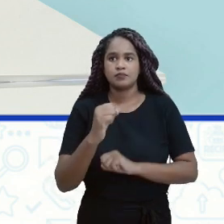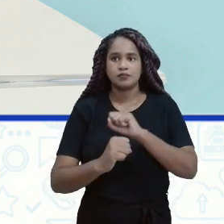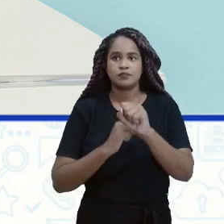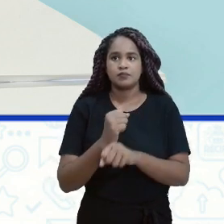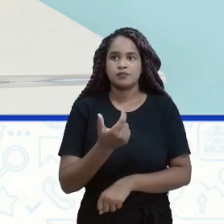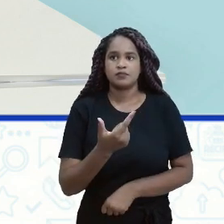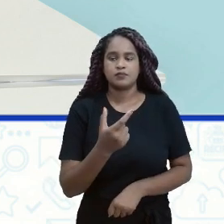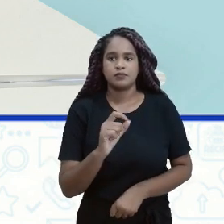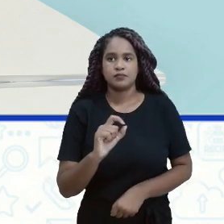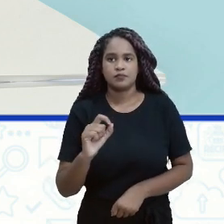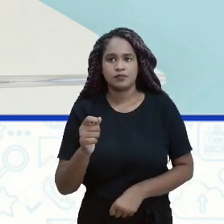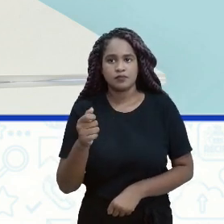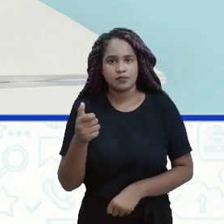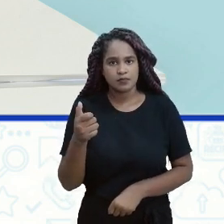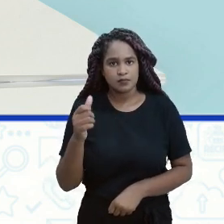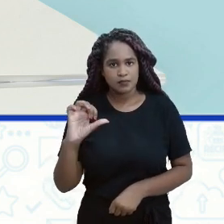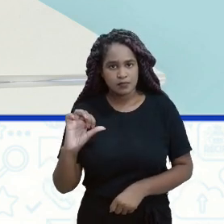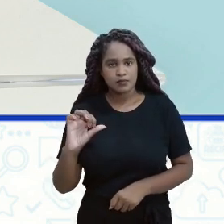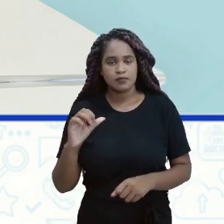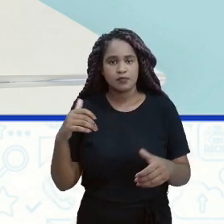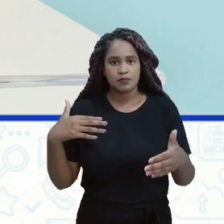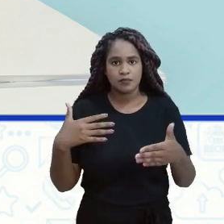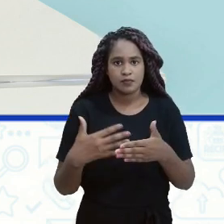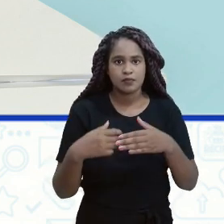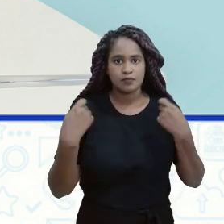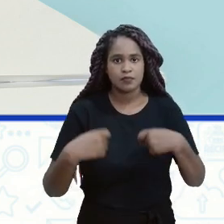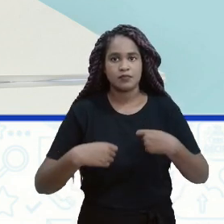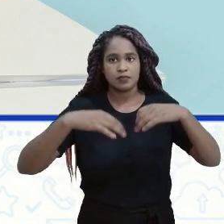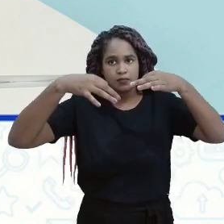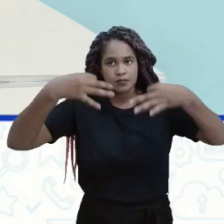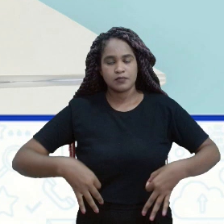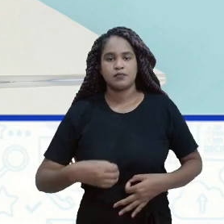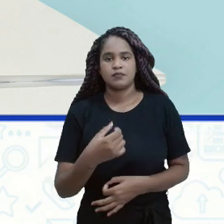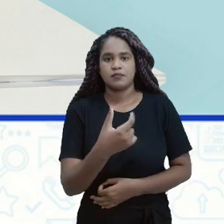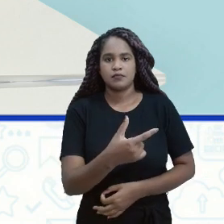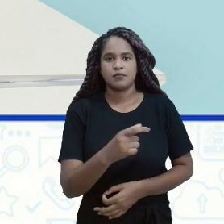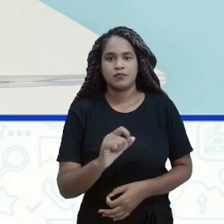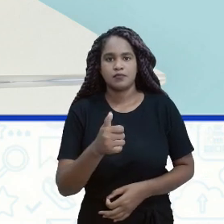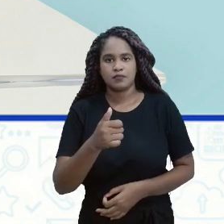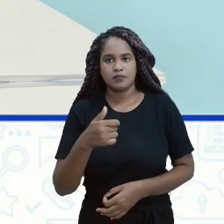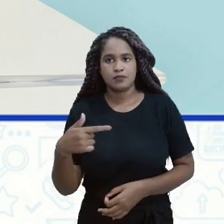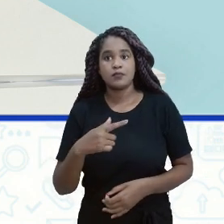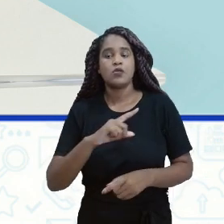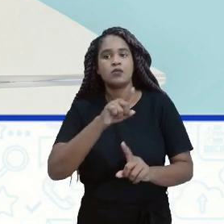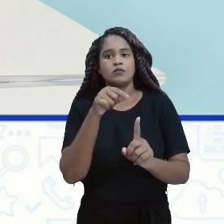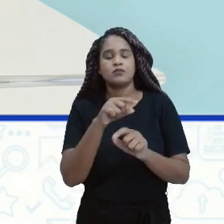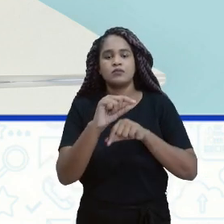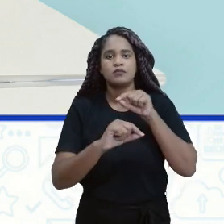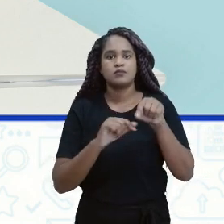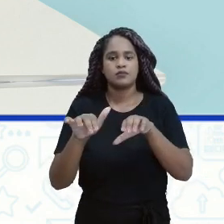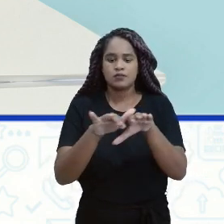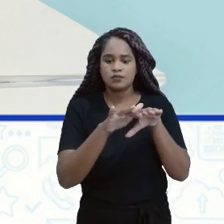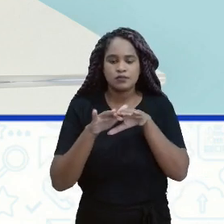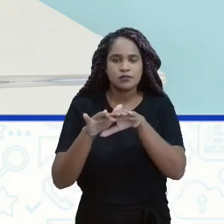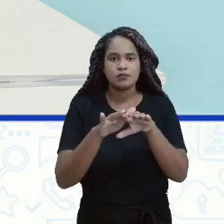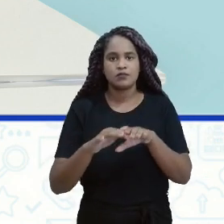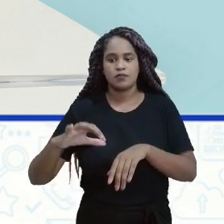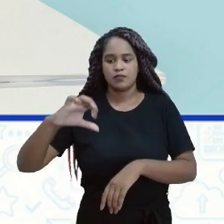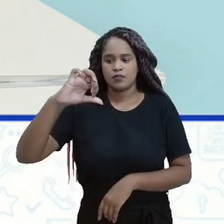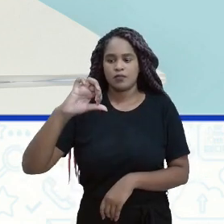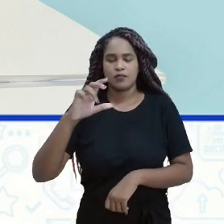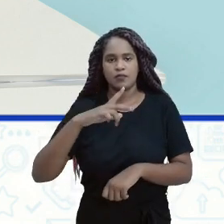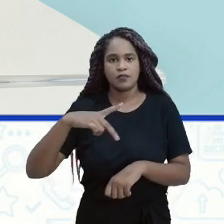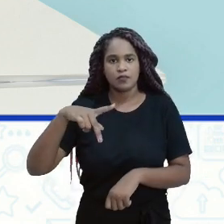visava uniformizar e aproximar a gramática entre os 9 países que têm a língua portuguesa como língua